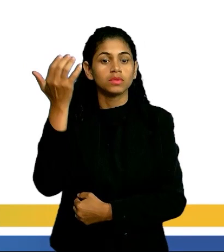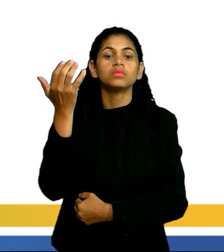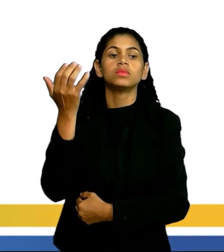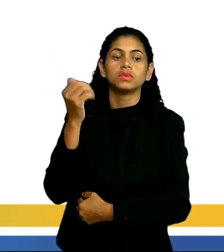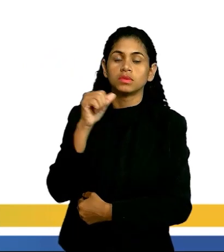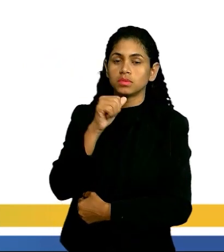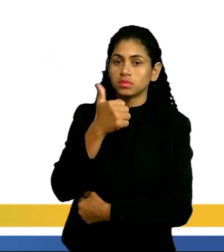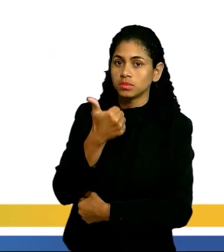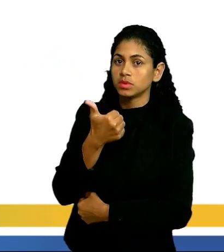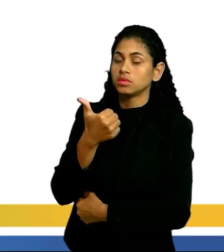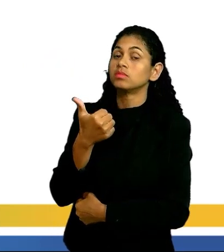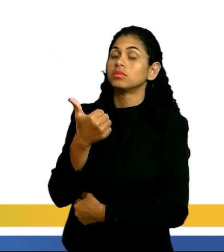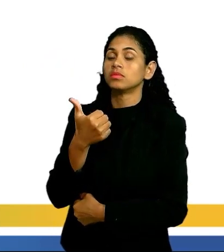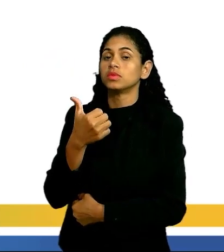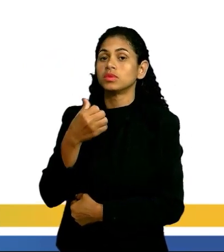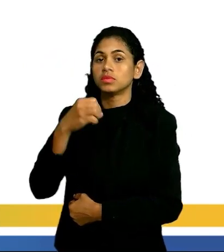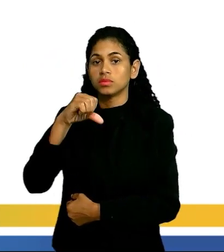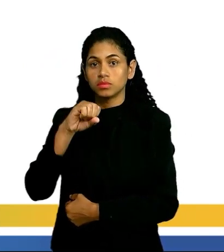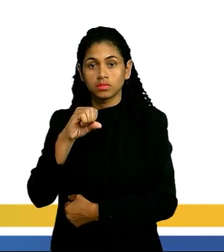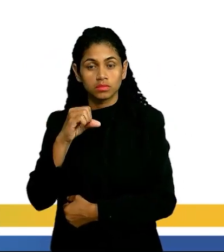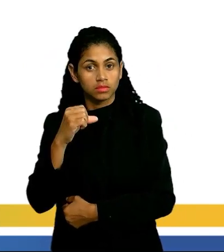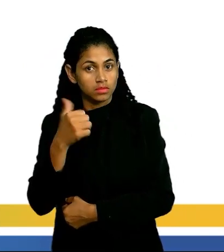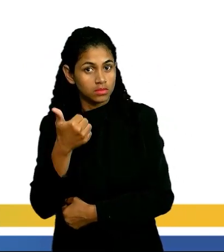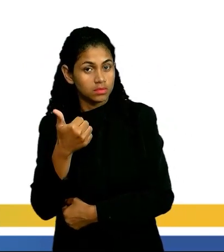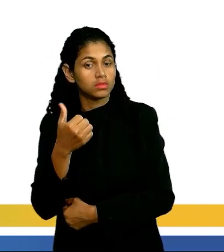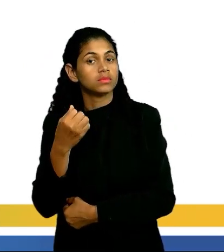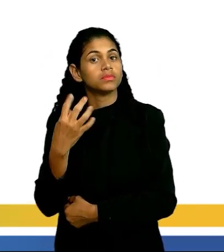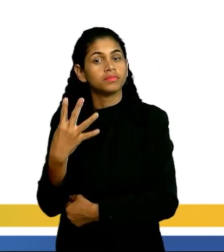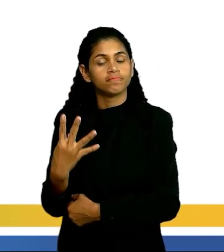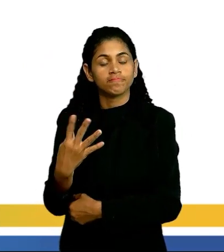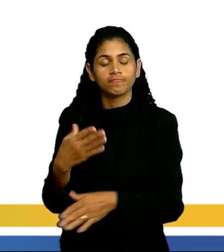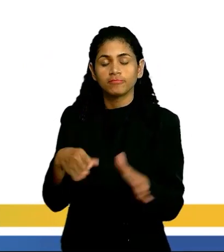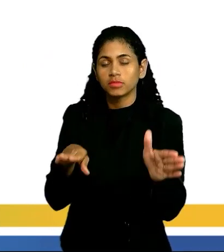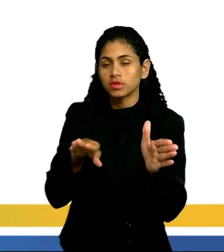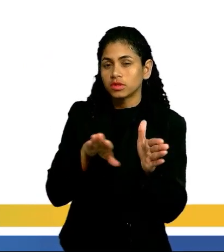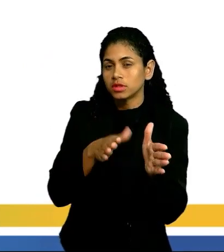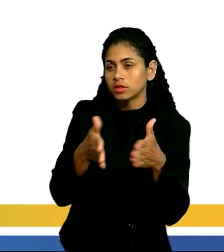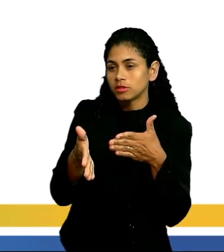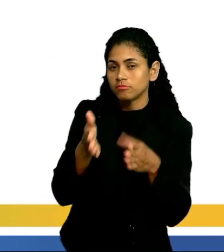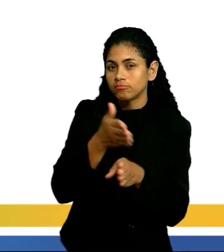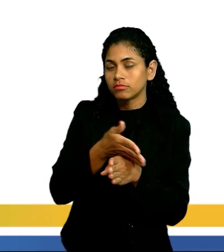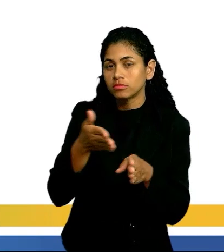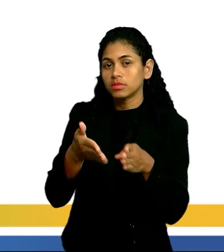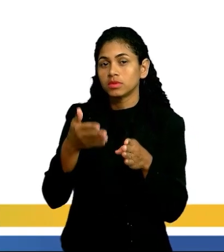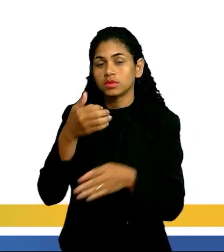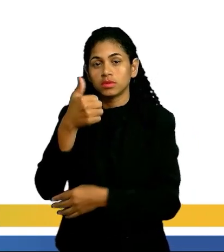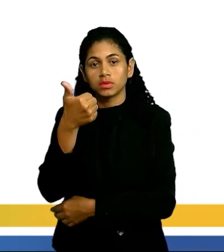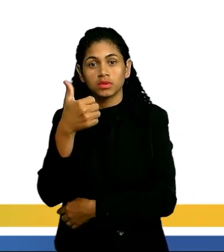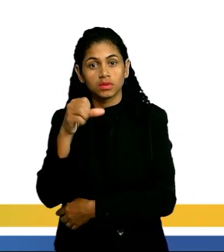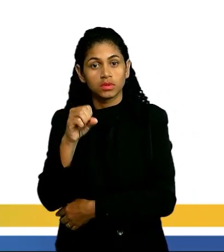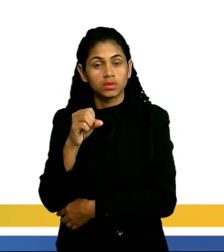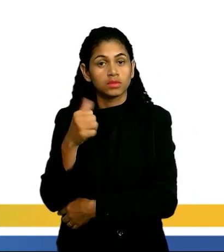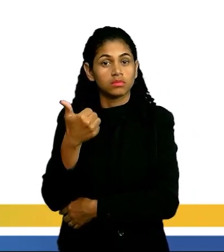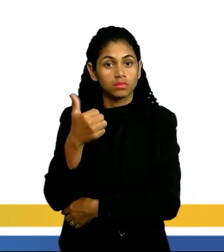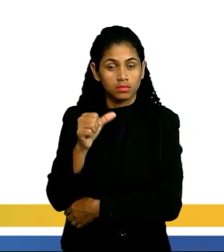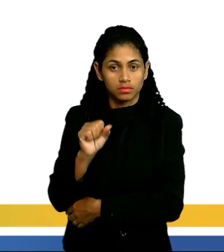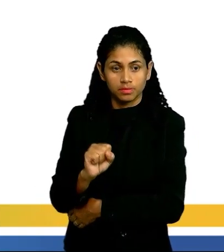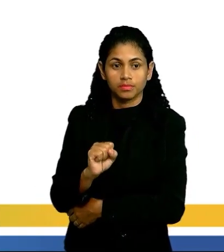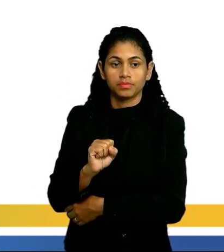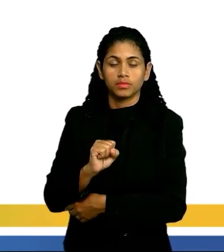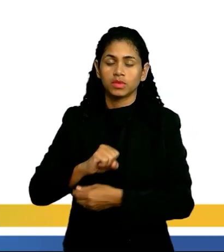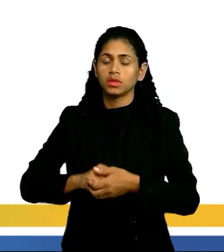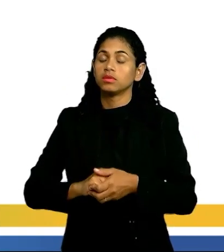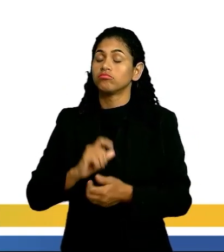e 1918. E essa guerra, ela gera uma série de questões problemáticas para alguns